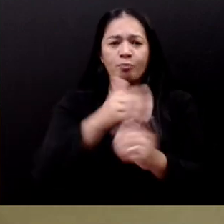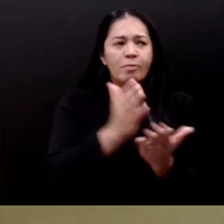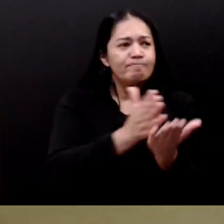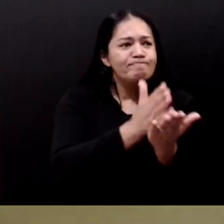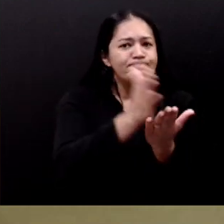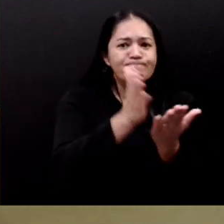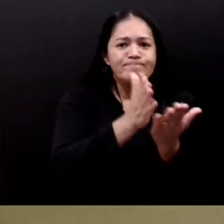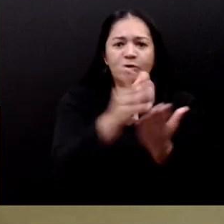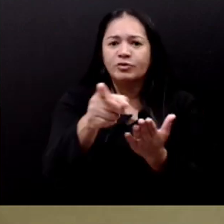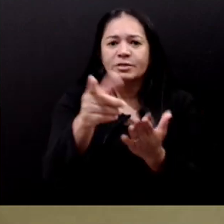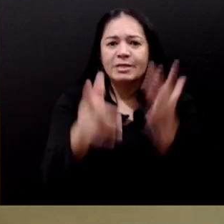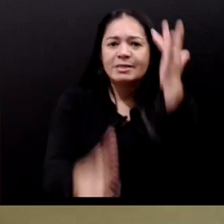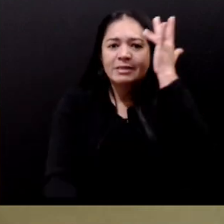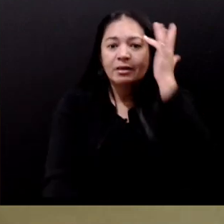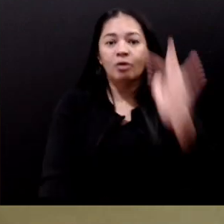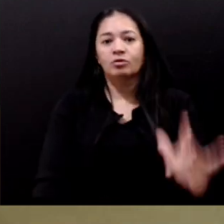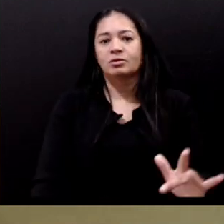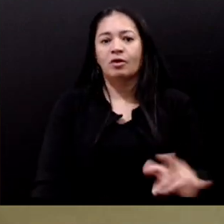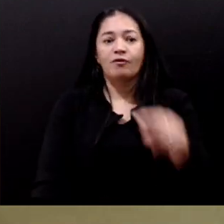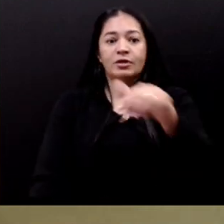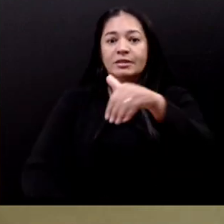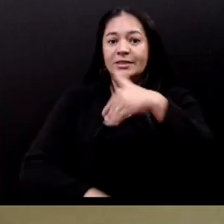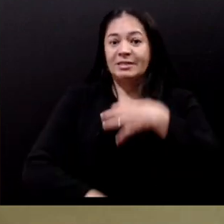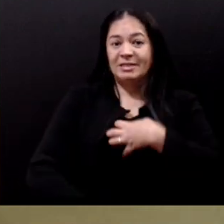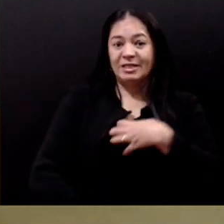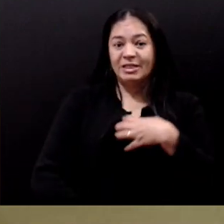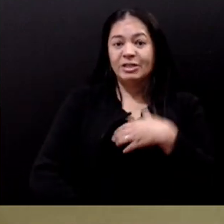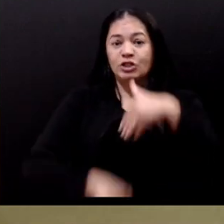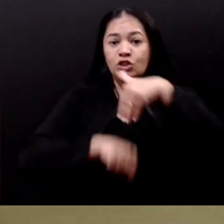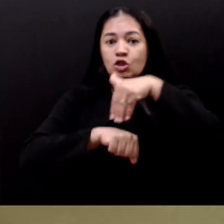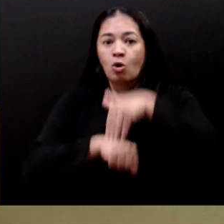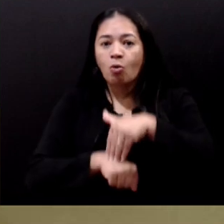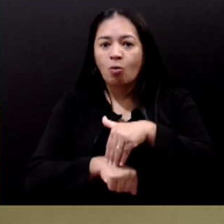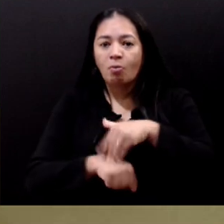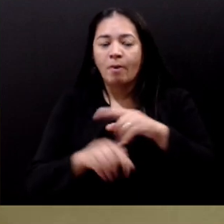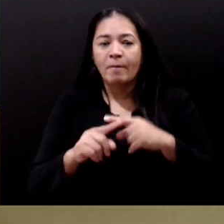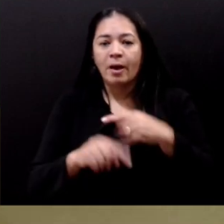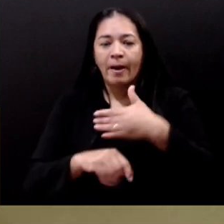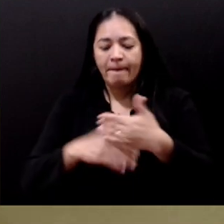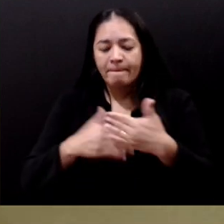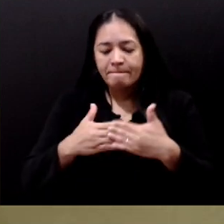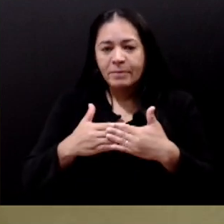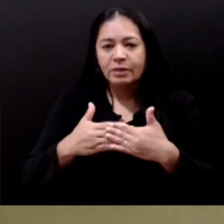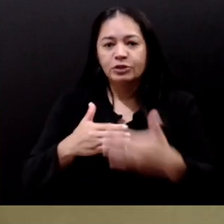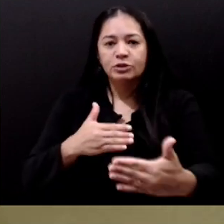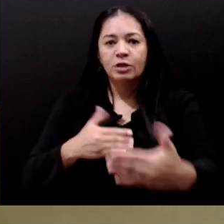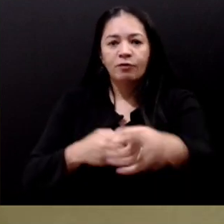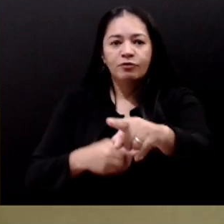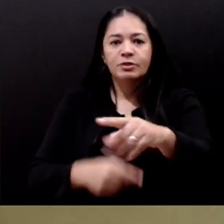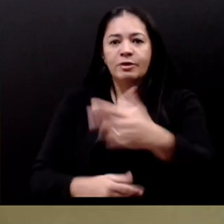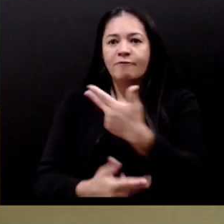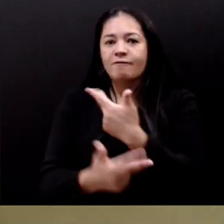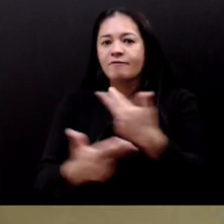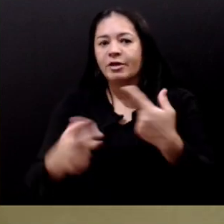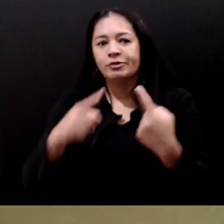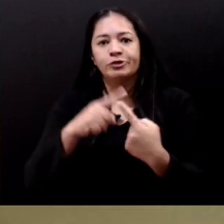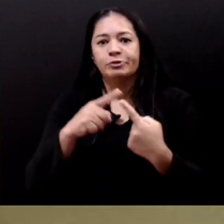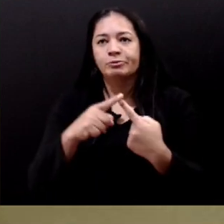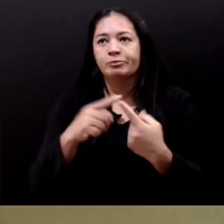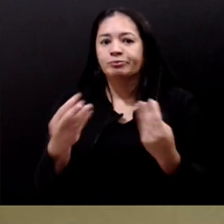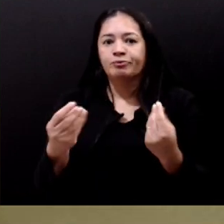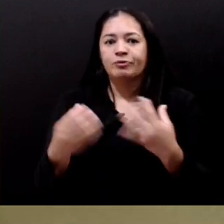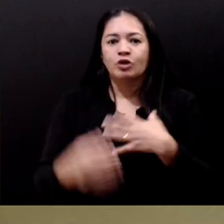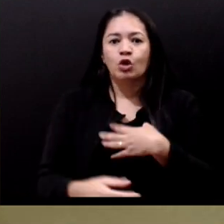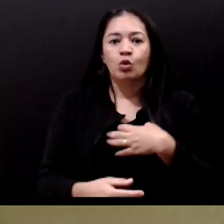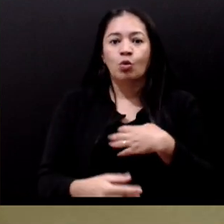Você tem culpa, você se sente culpado e a partir da culpa você tem vários tipos de comportamentos,